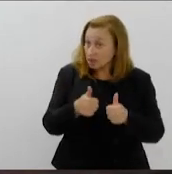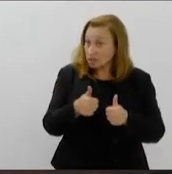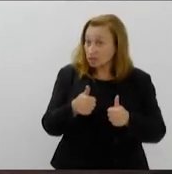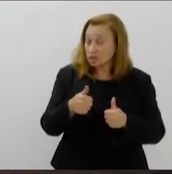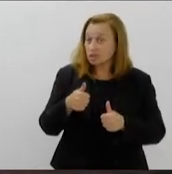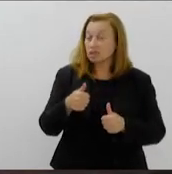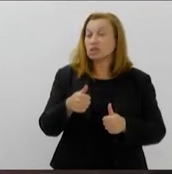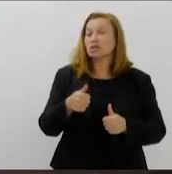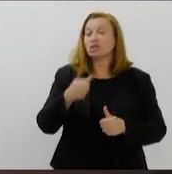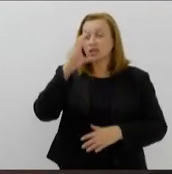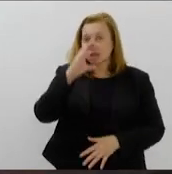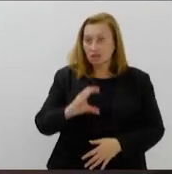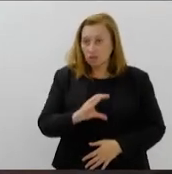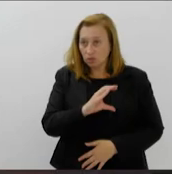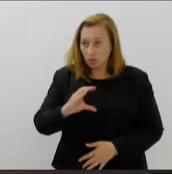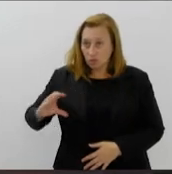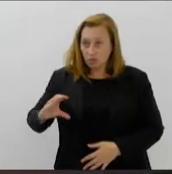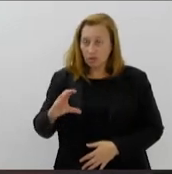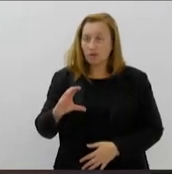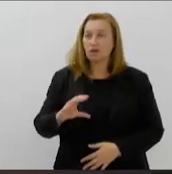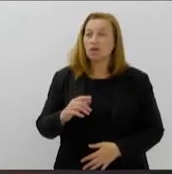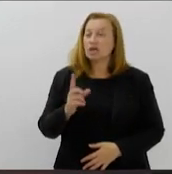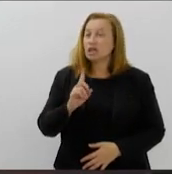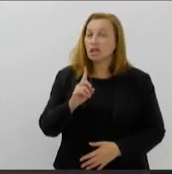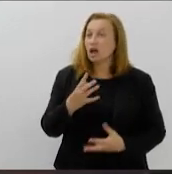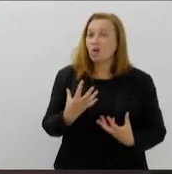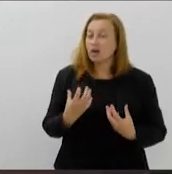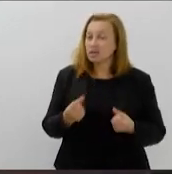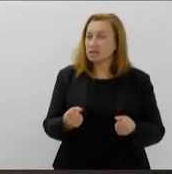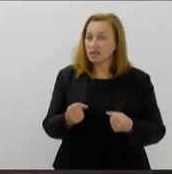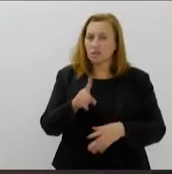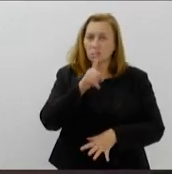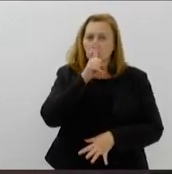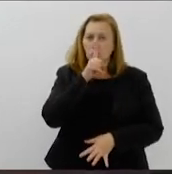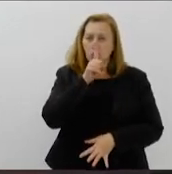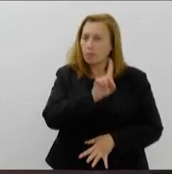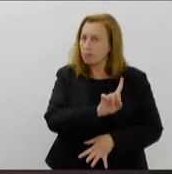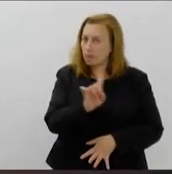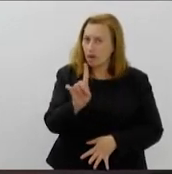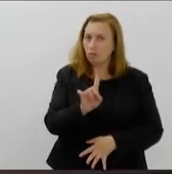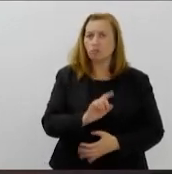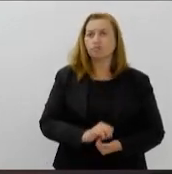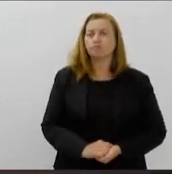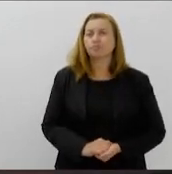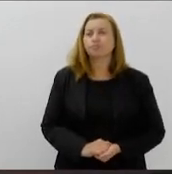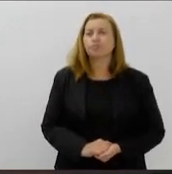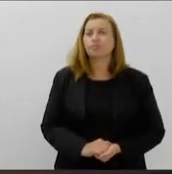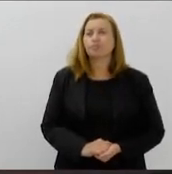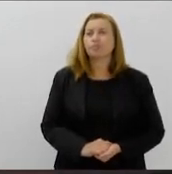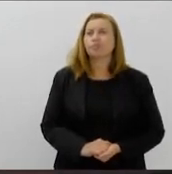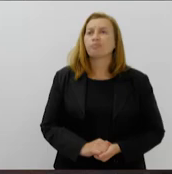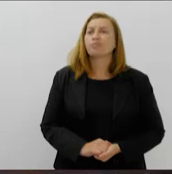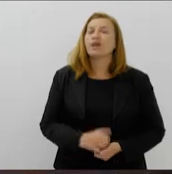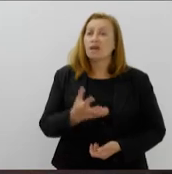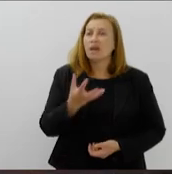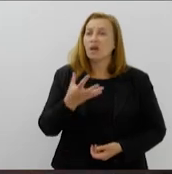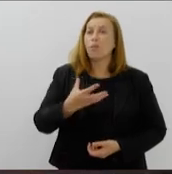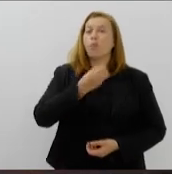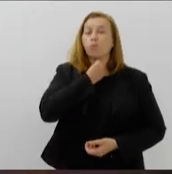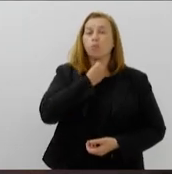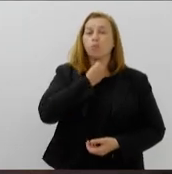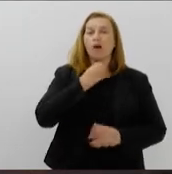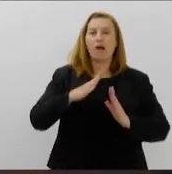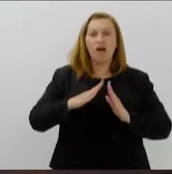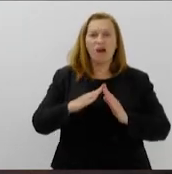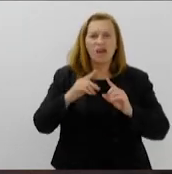católico, como catequista, eu não irei me omitir neste momento. Eles querem censurar a